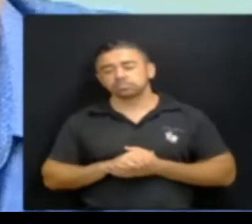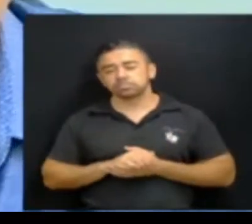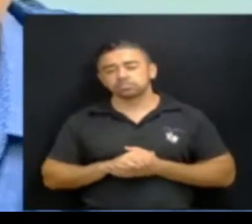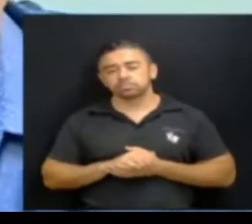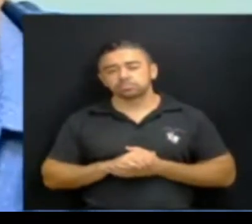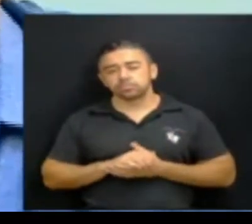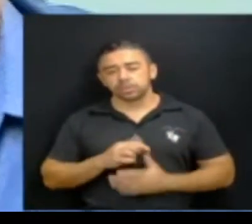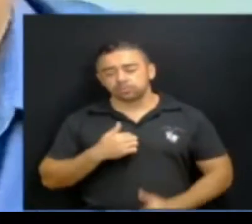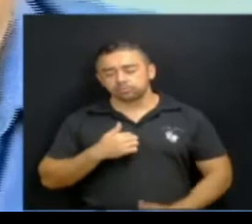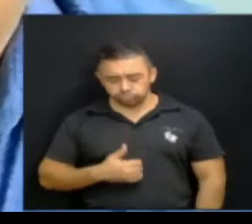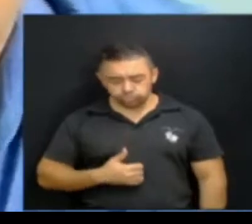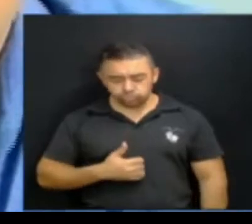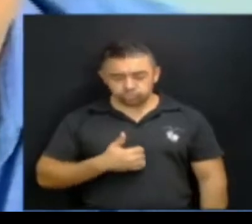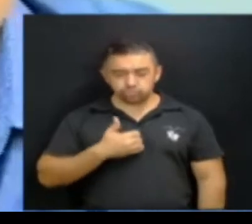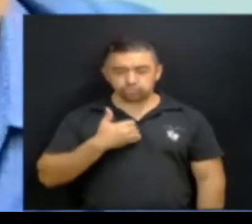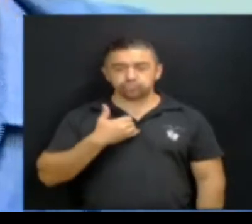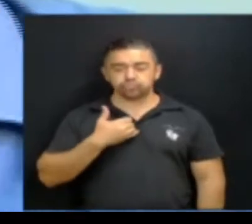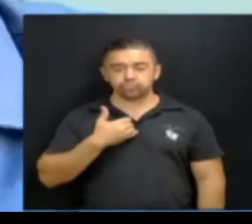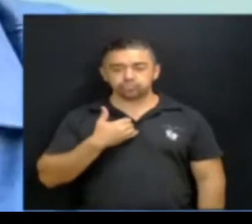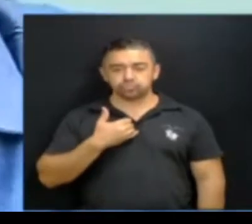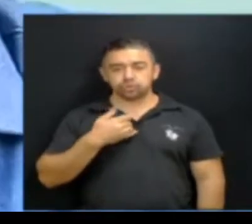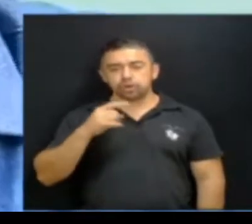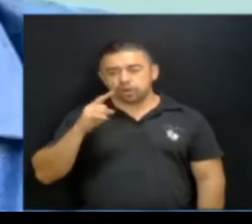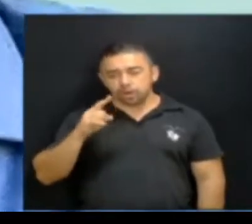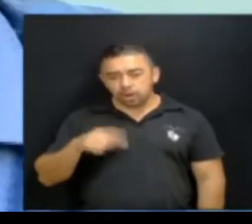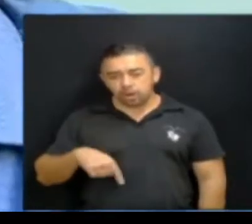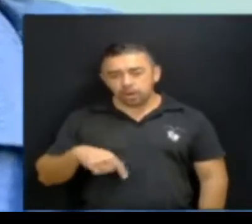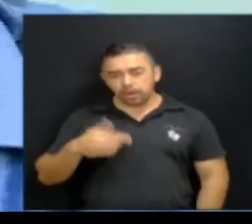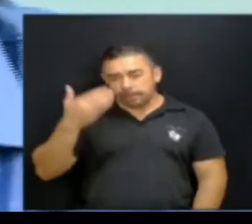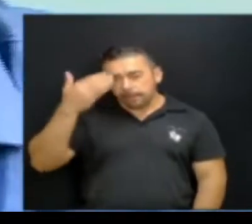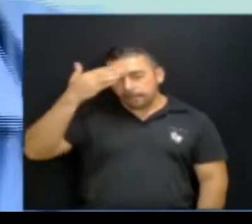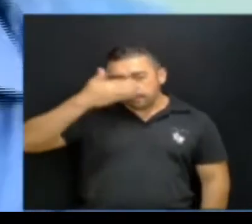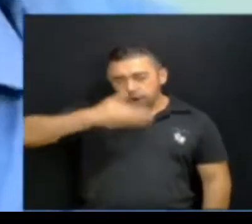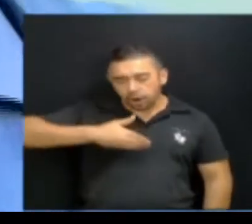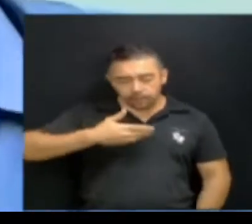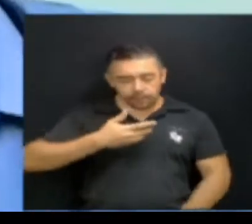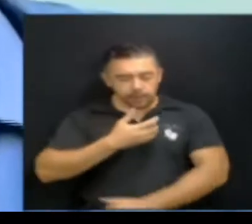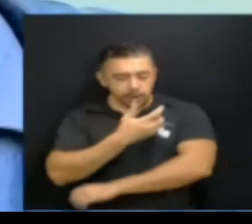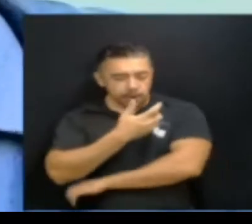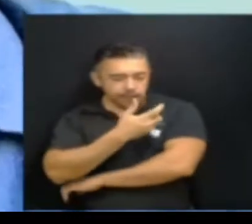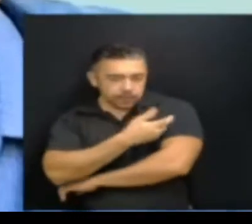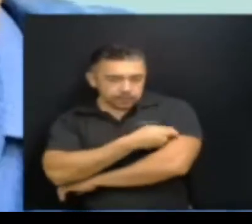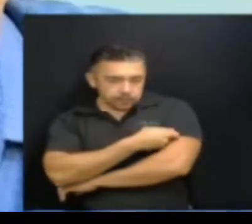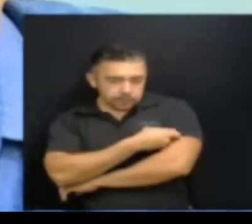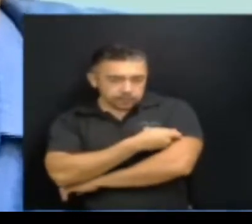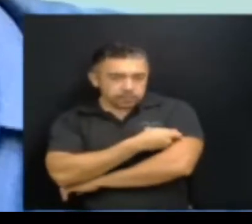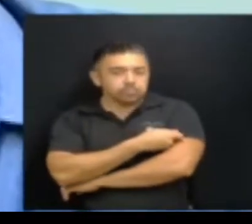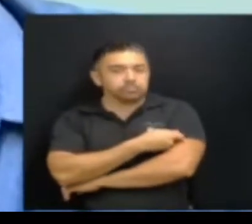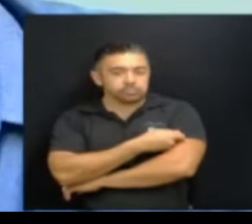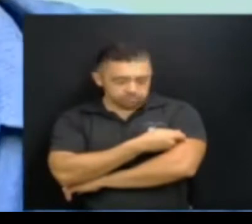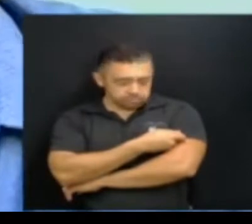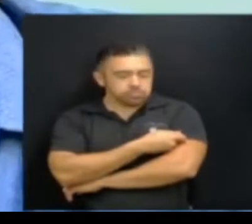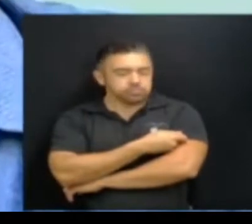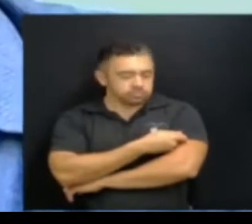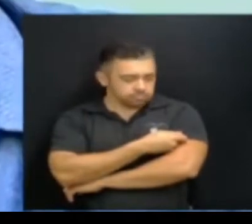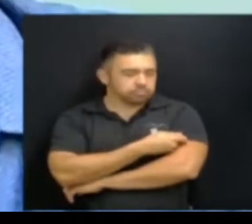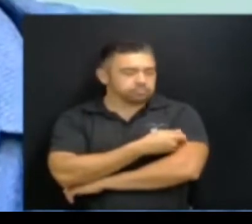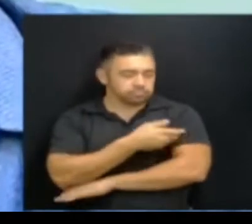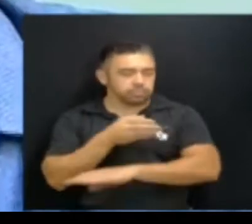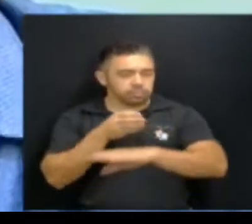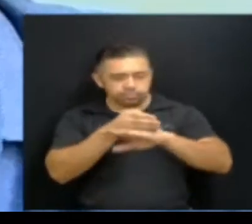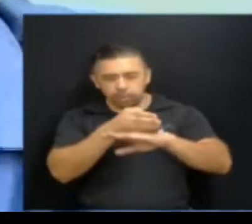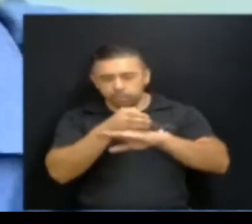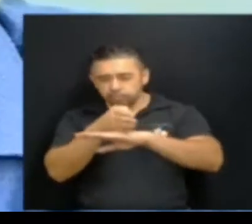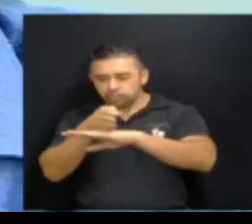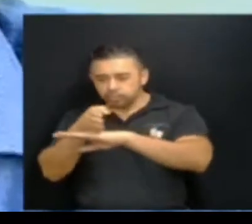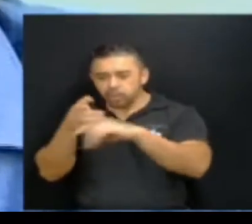dizer que eu sou a favor da apresentação do comprovante de vacinação para algumas atividades e locais